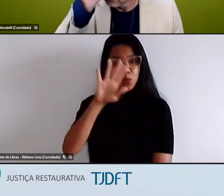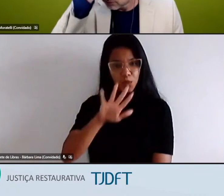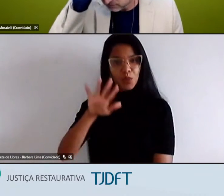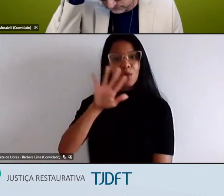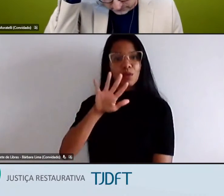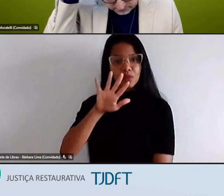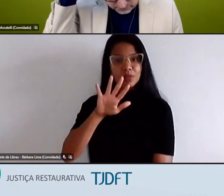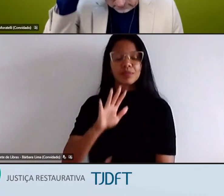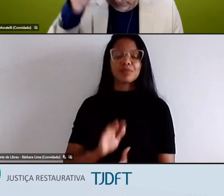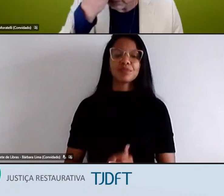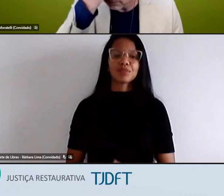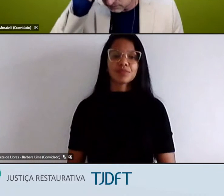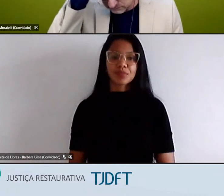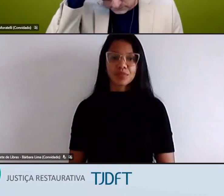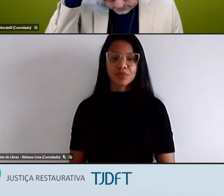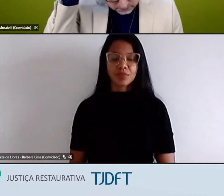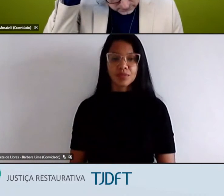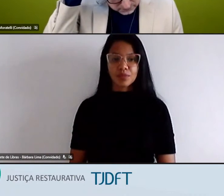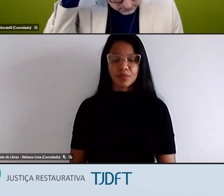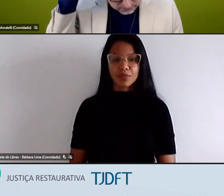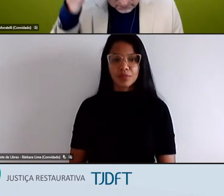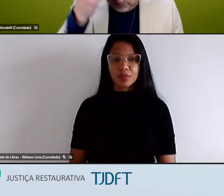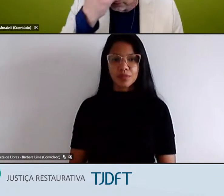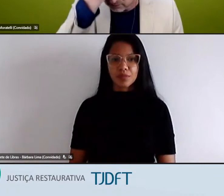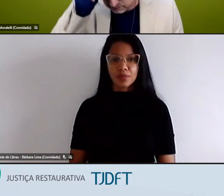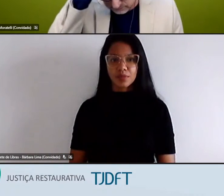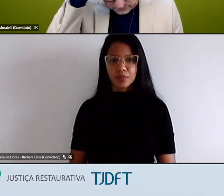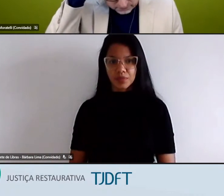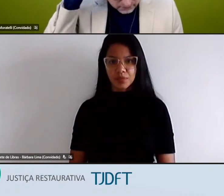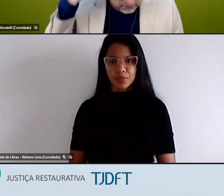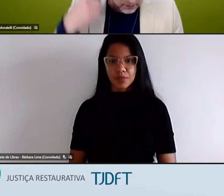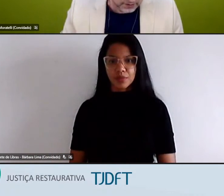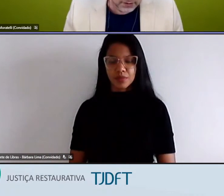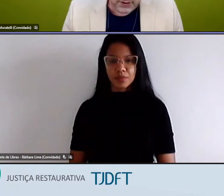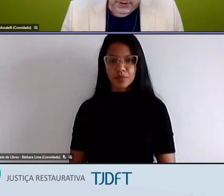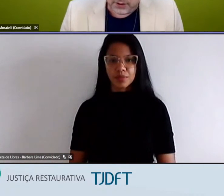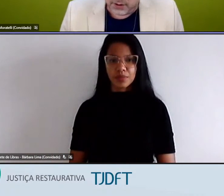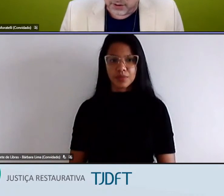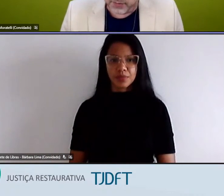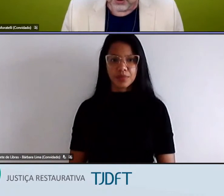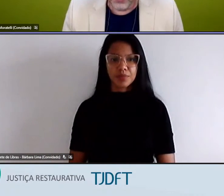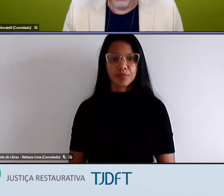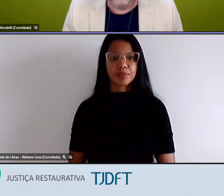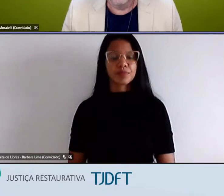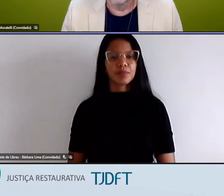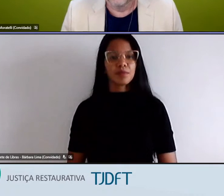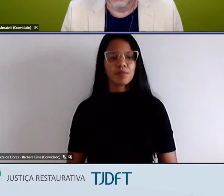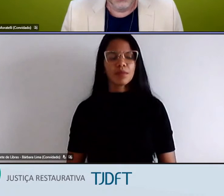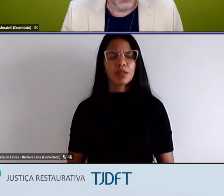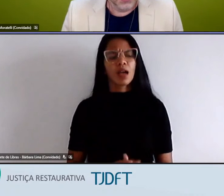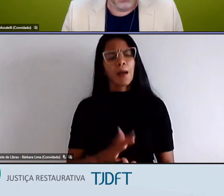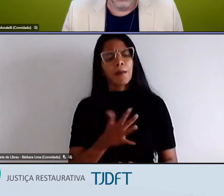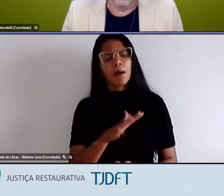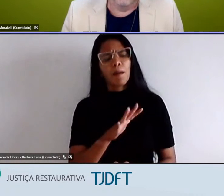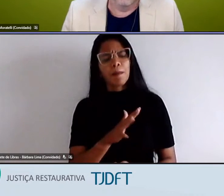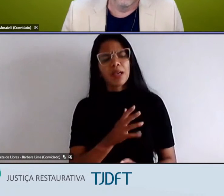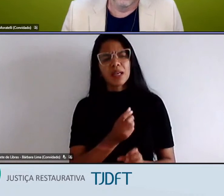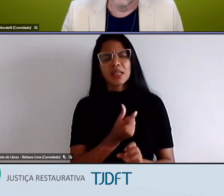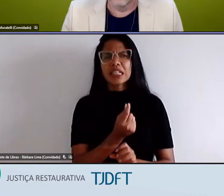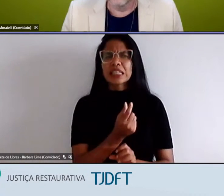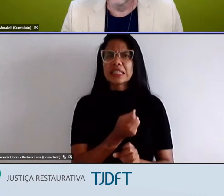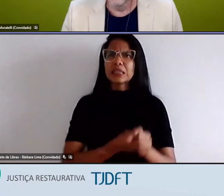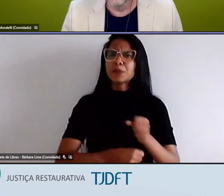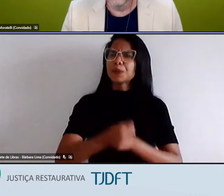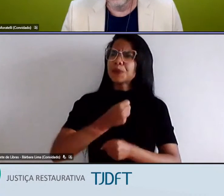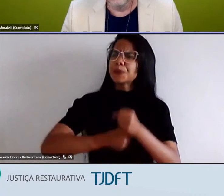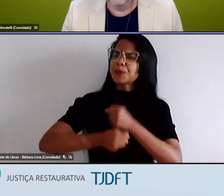restorative justice for juvenile offenders. Mais ou menos 20 anos atrás, a lei aqui na Irlanda